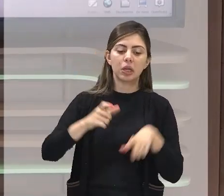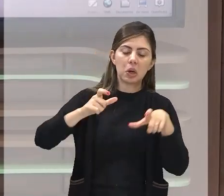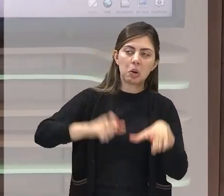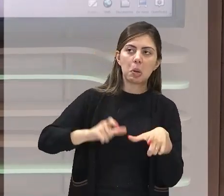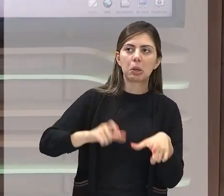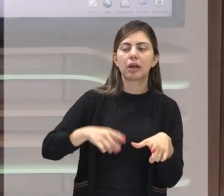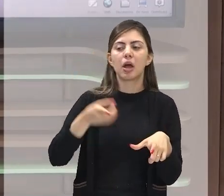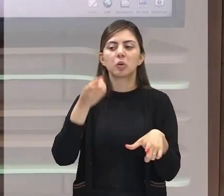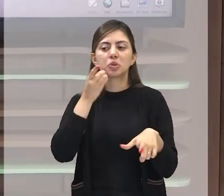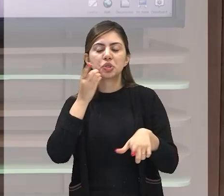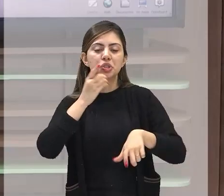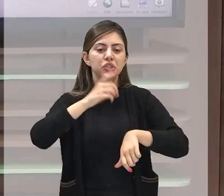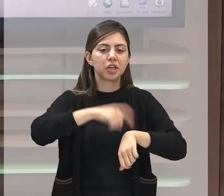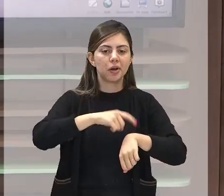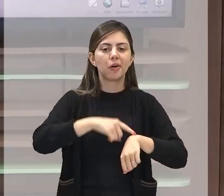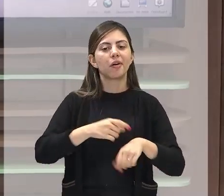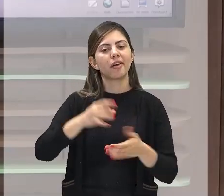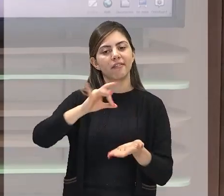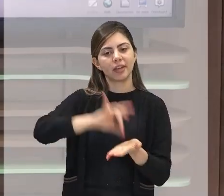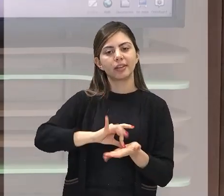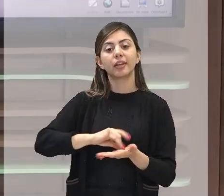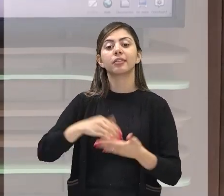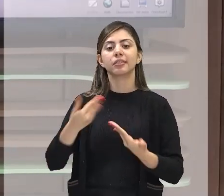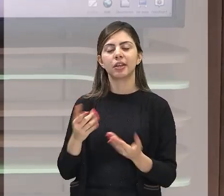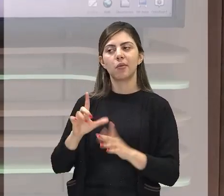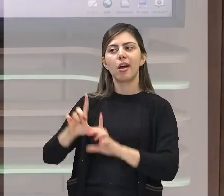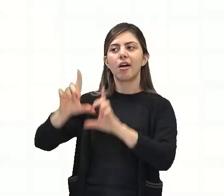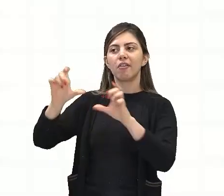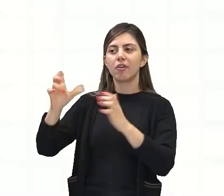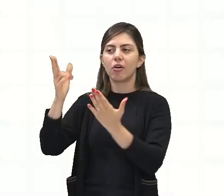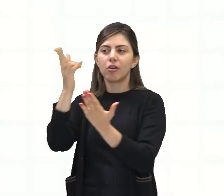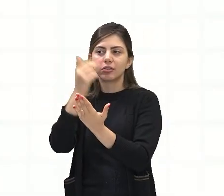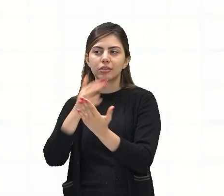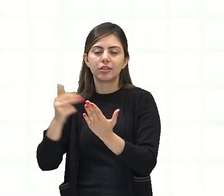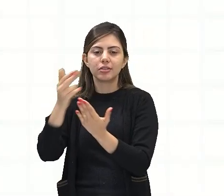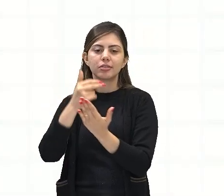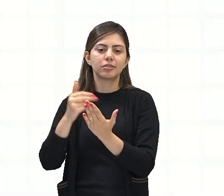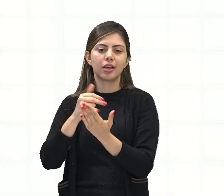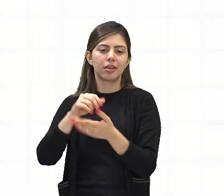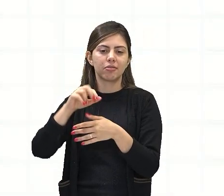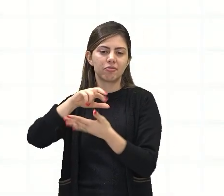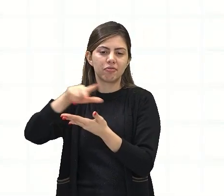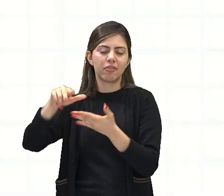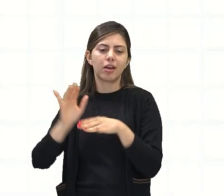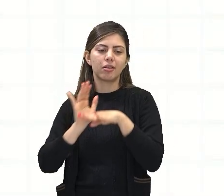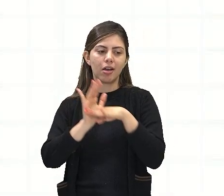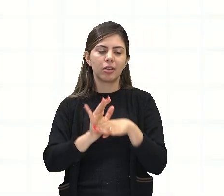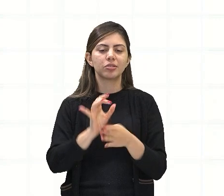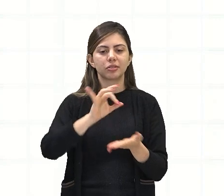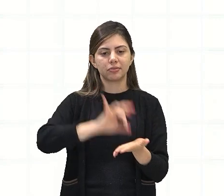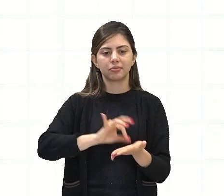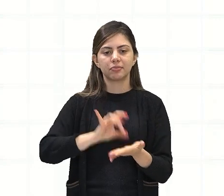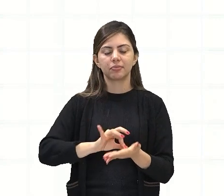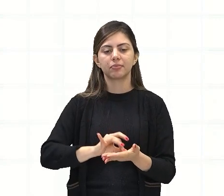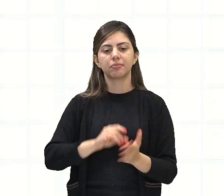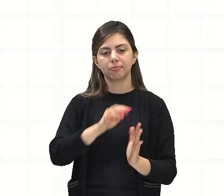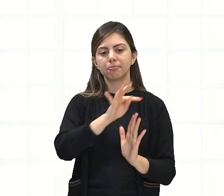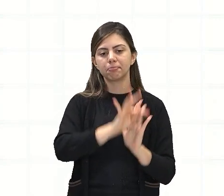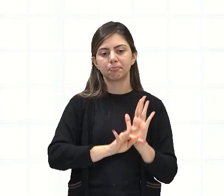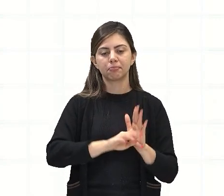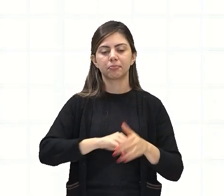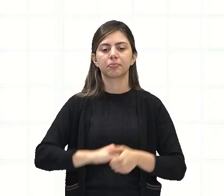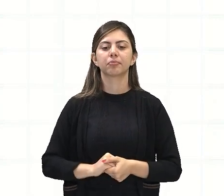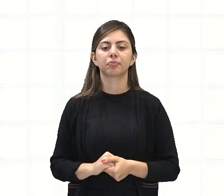naquele dia, naquela hora. Então, as fotos ajudam, desenhos, outros elementos. E, ainda em